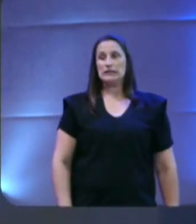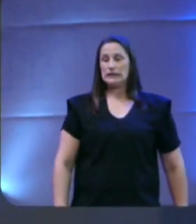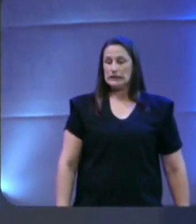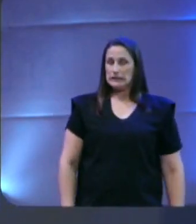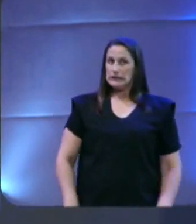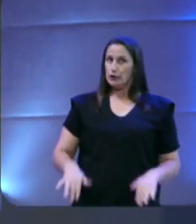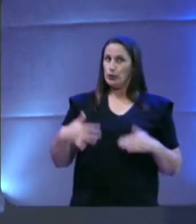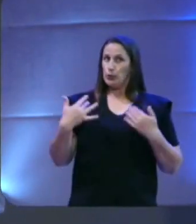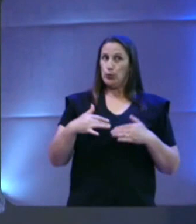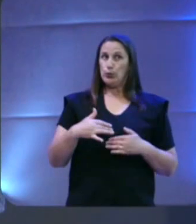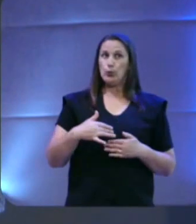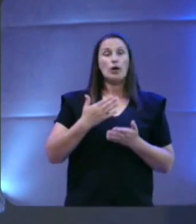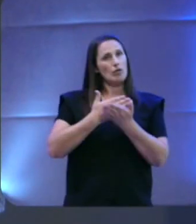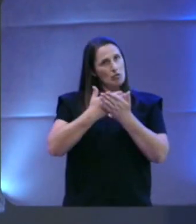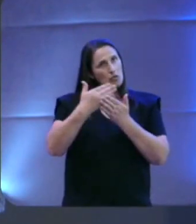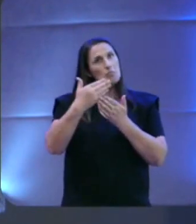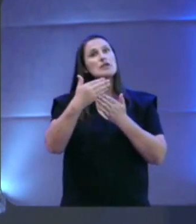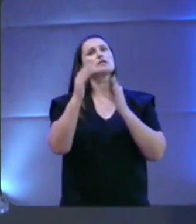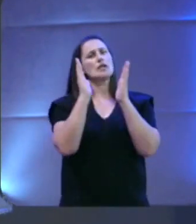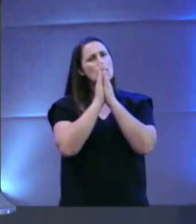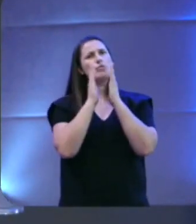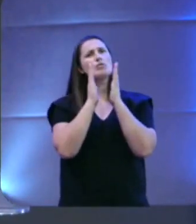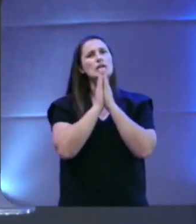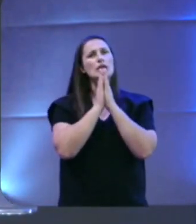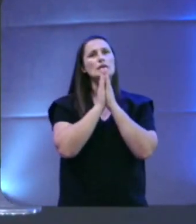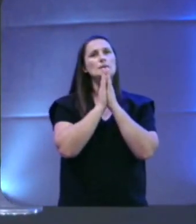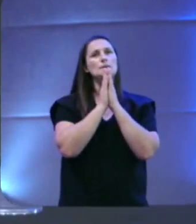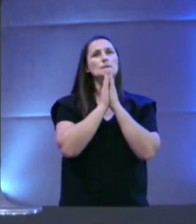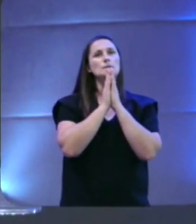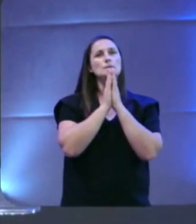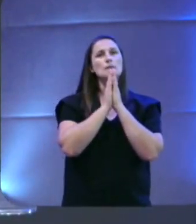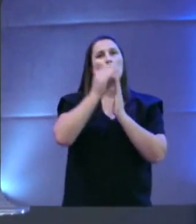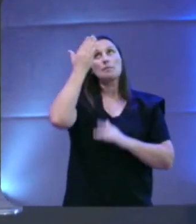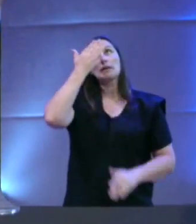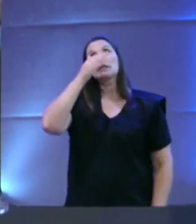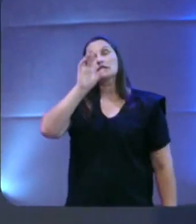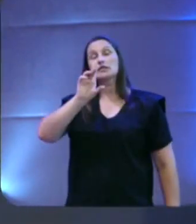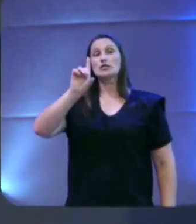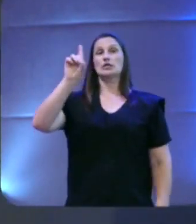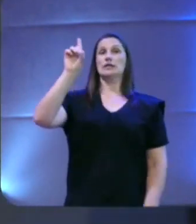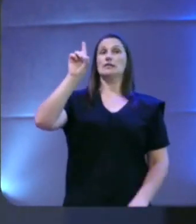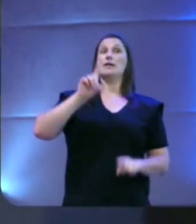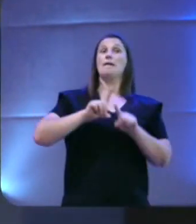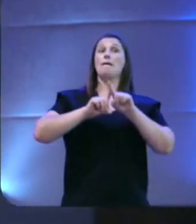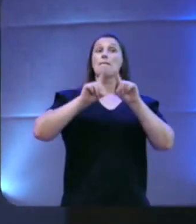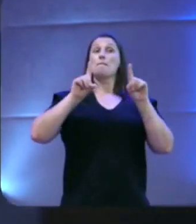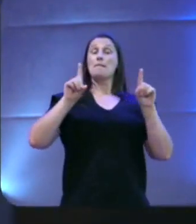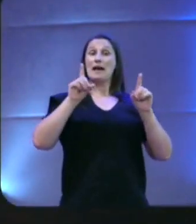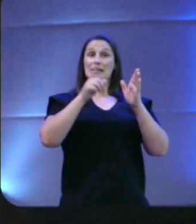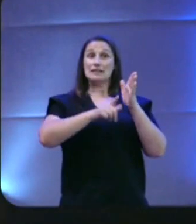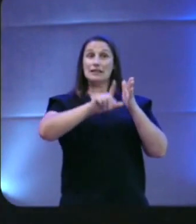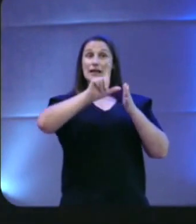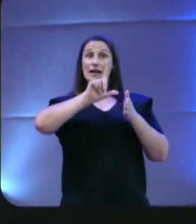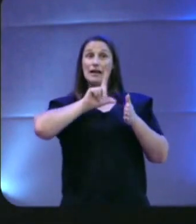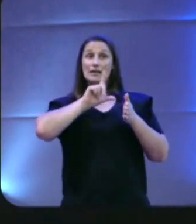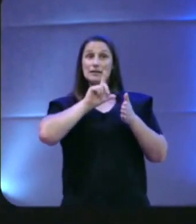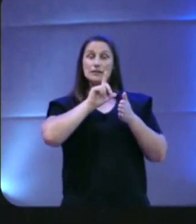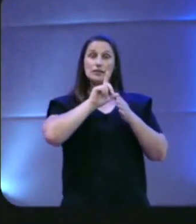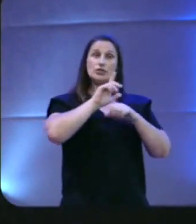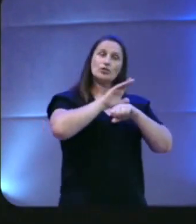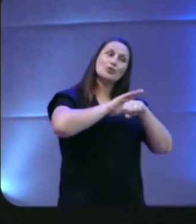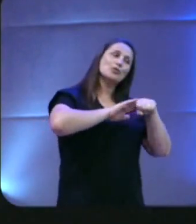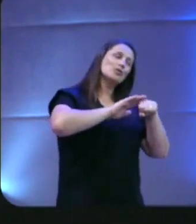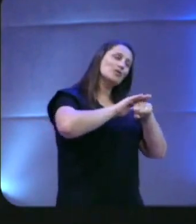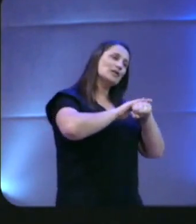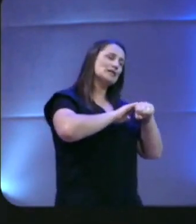isso. E eu lembro que orei, né? Coloquei isso diante de Deus. Mas na véspera da minha conversa com o pastor Pascoal, já estava pronto para vir e falar: pastor,